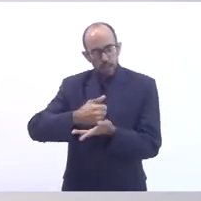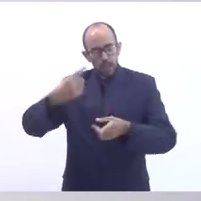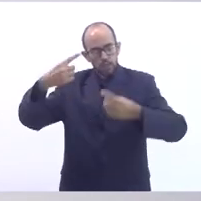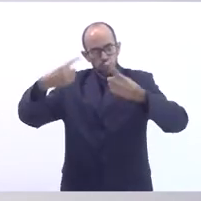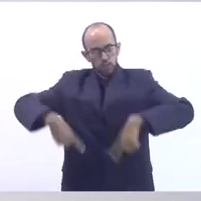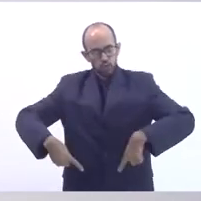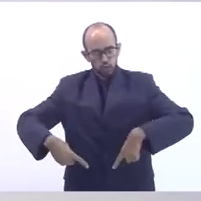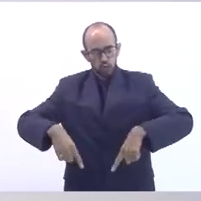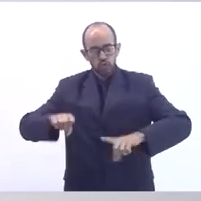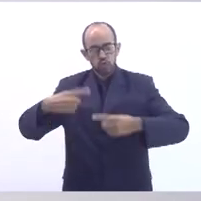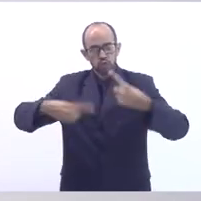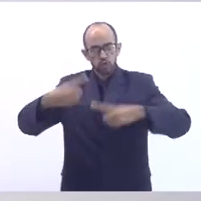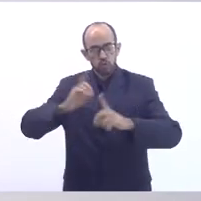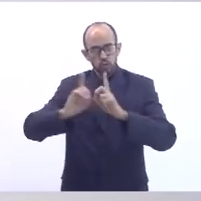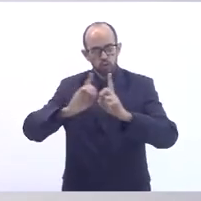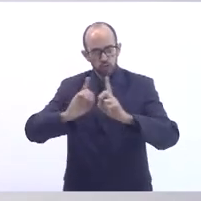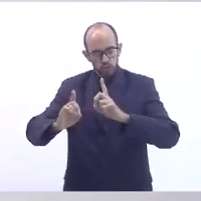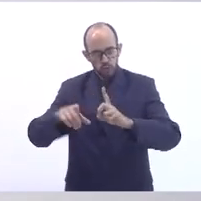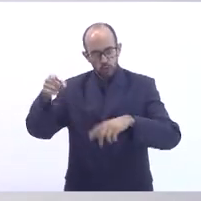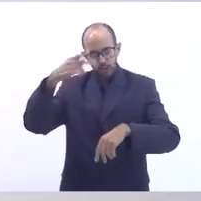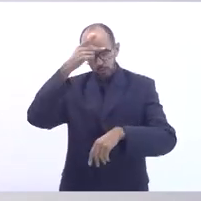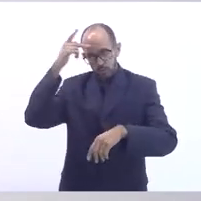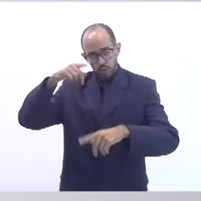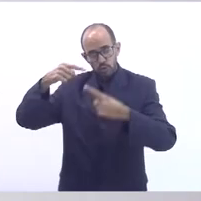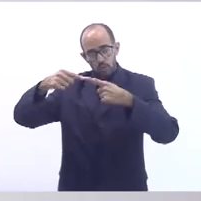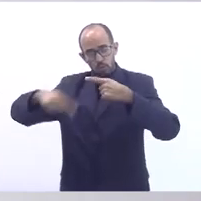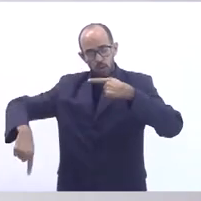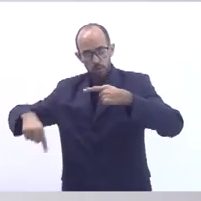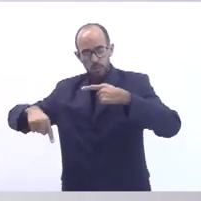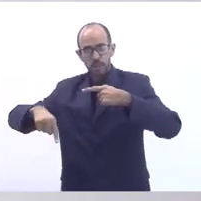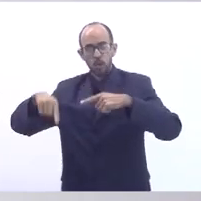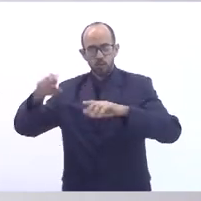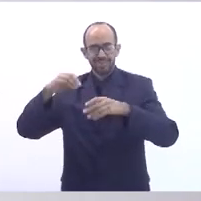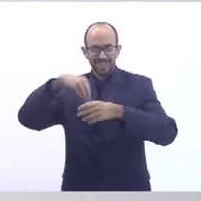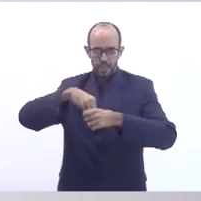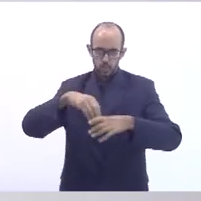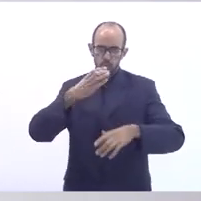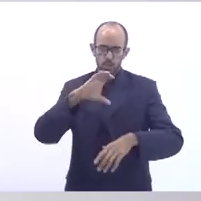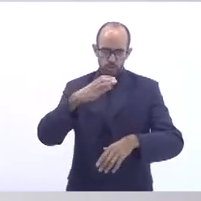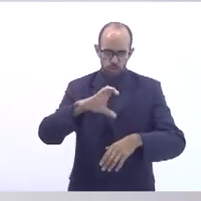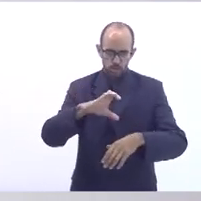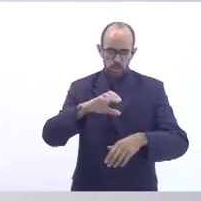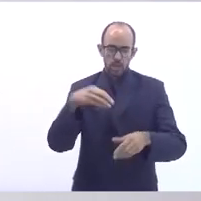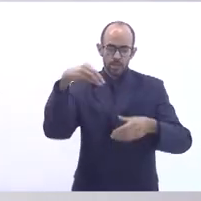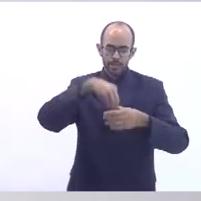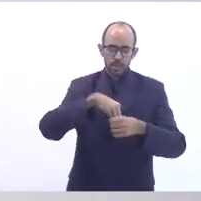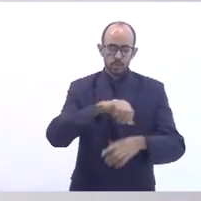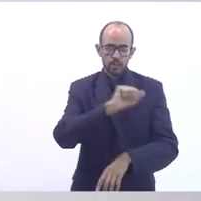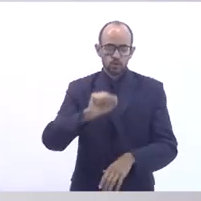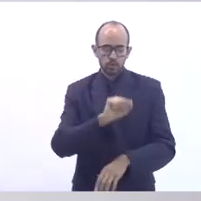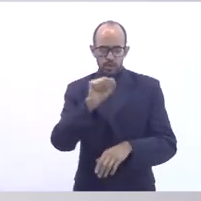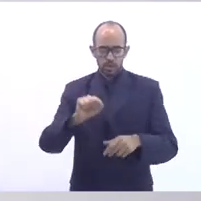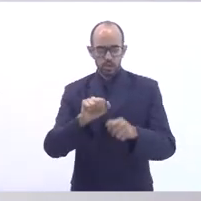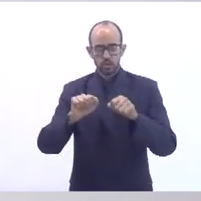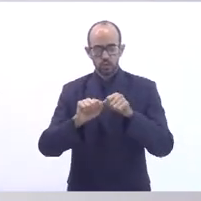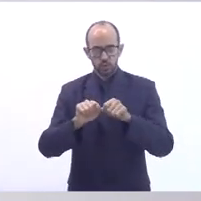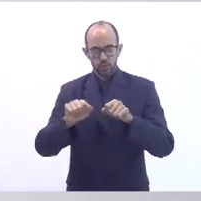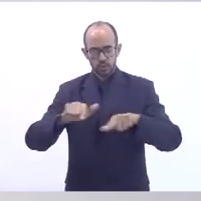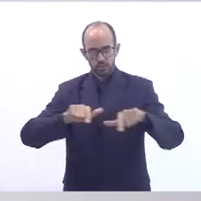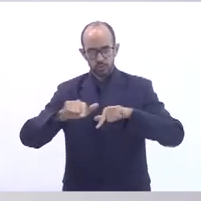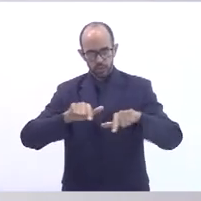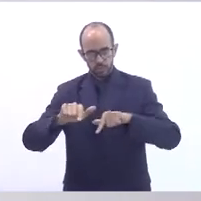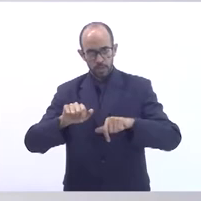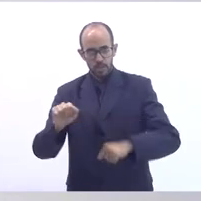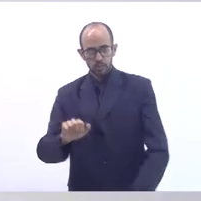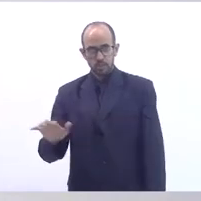e com esses proibicionistas dentro da ciência dentro da sua situação humanitária nós fazemos um trabalho dentro das